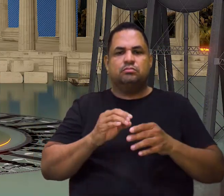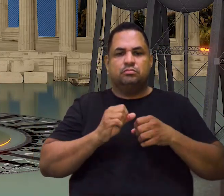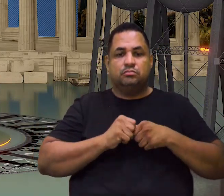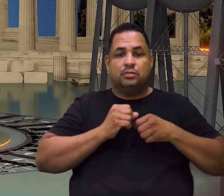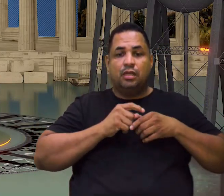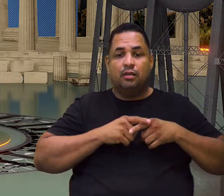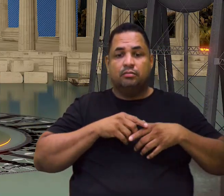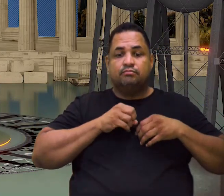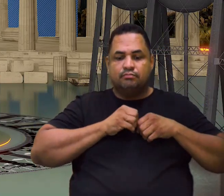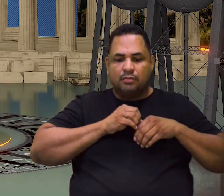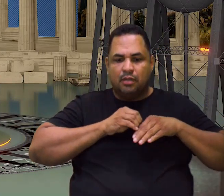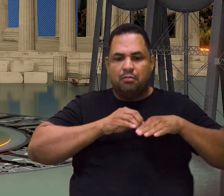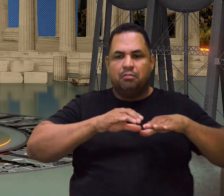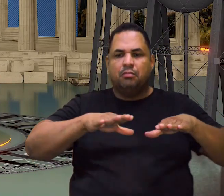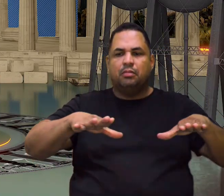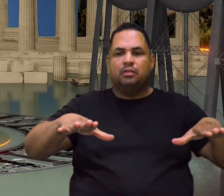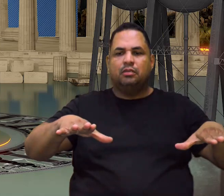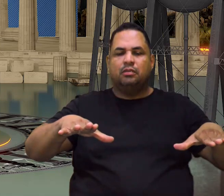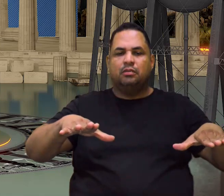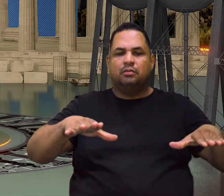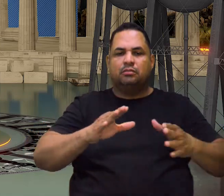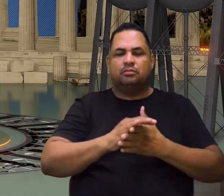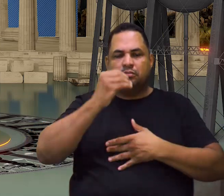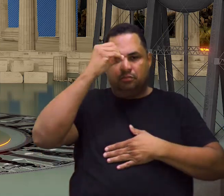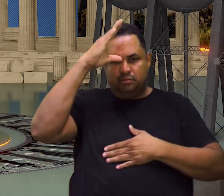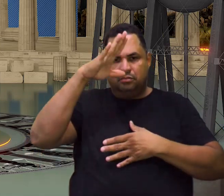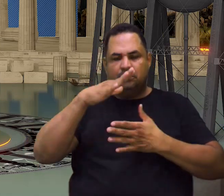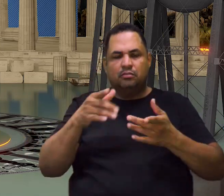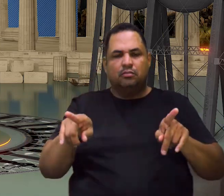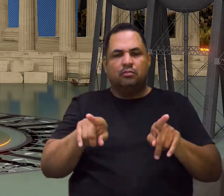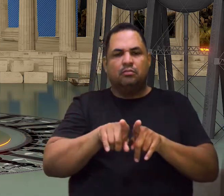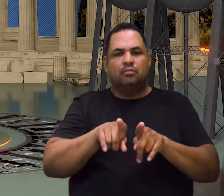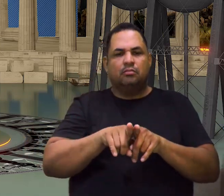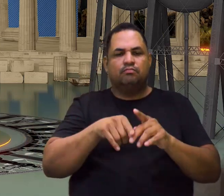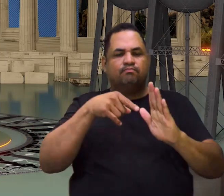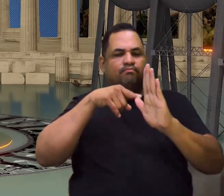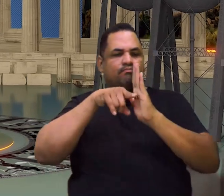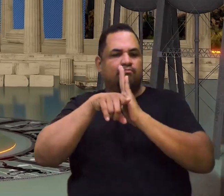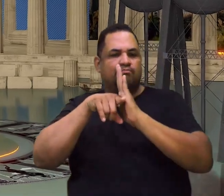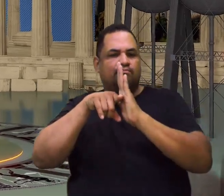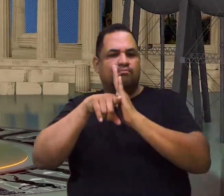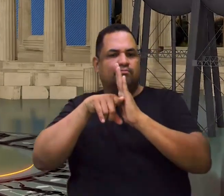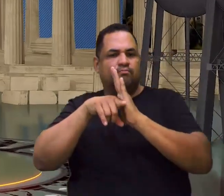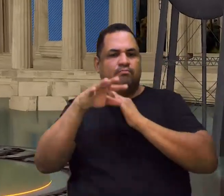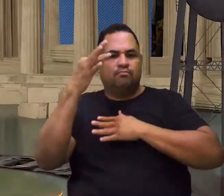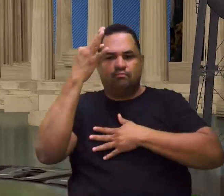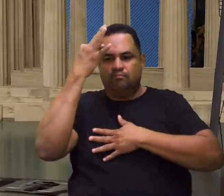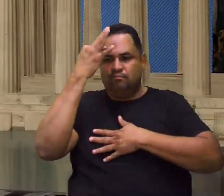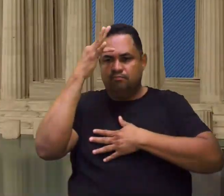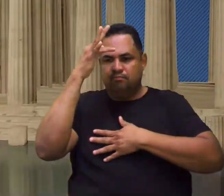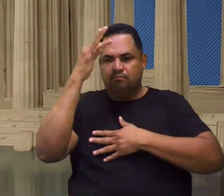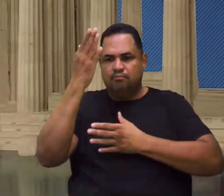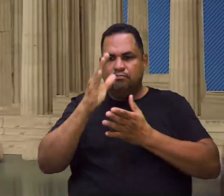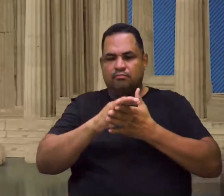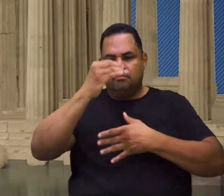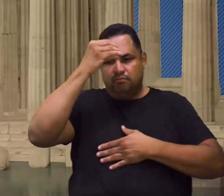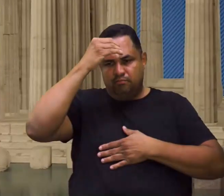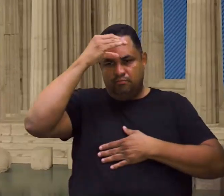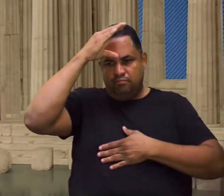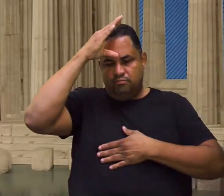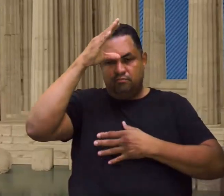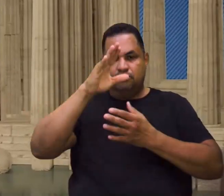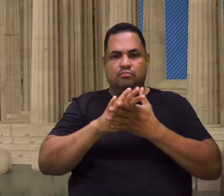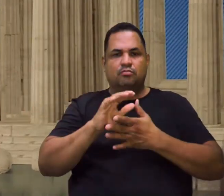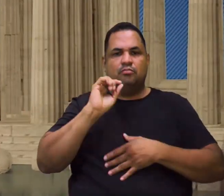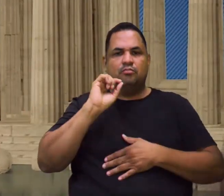um pouco esse comportamento moral e abranger uma análise filosófica do conhecimento